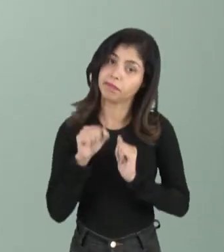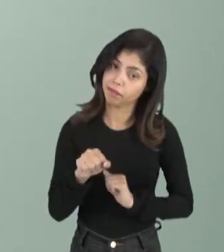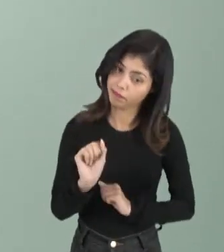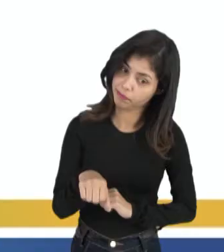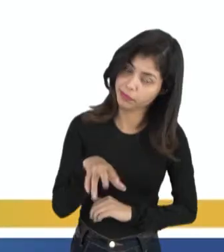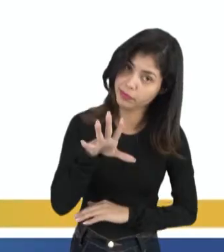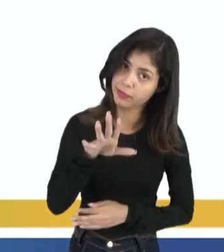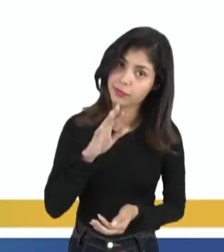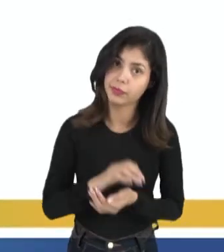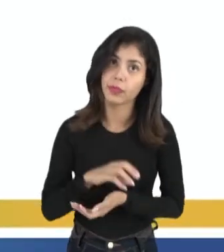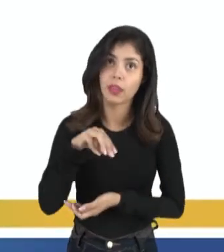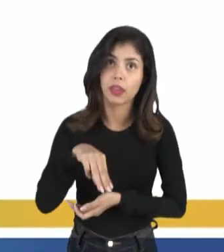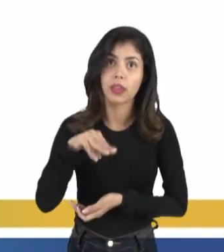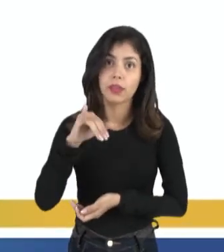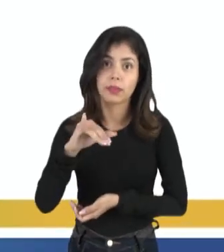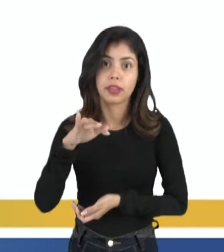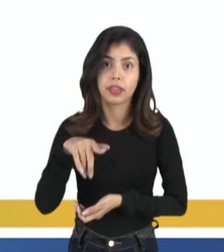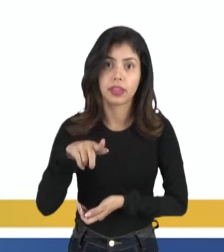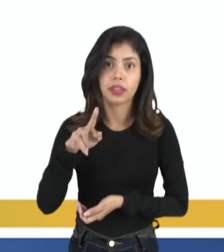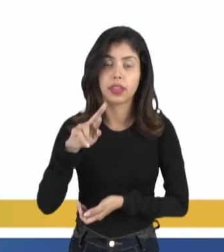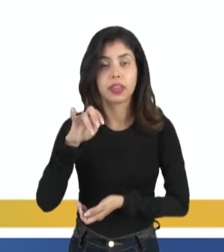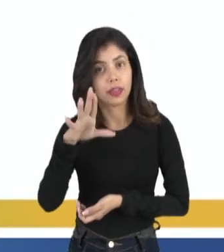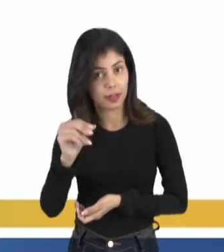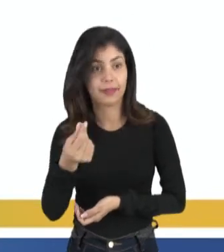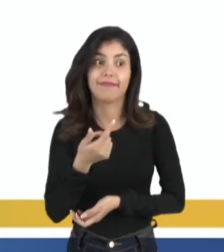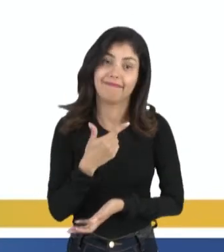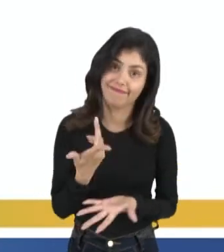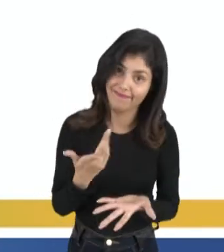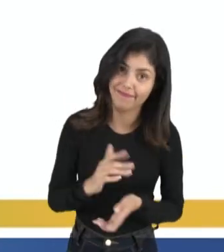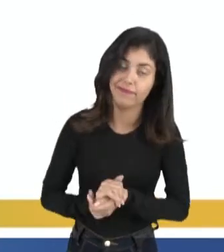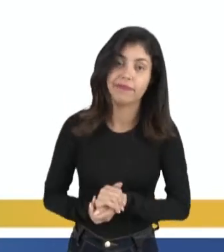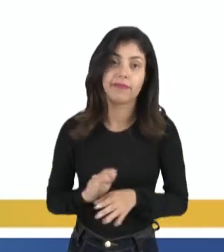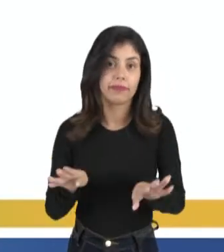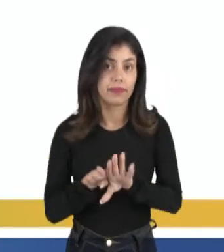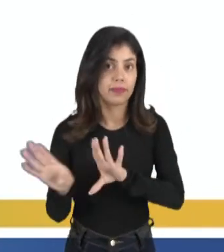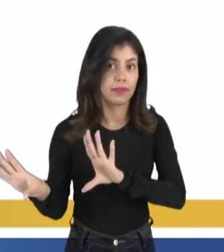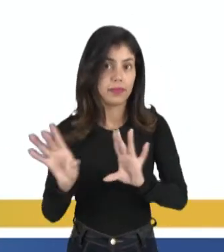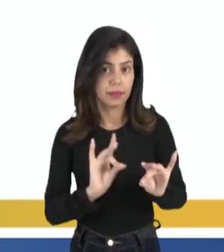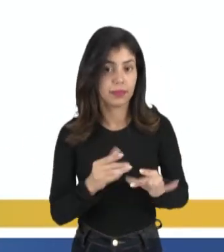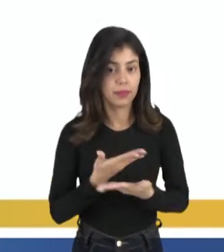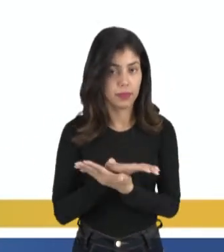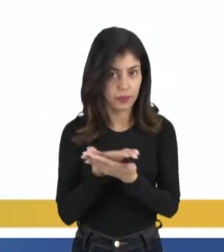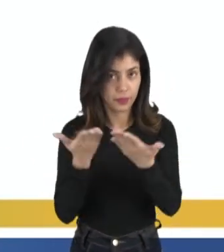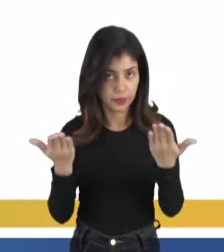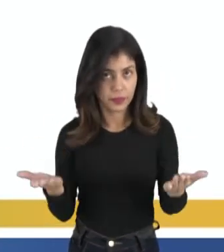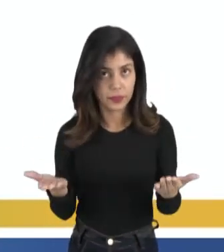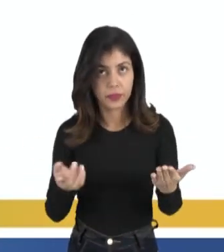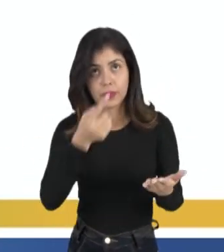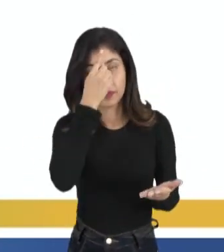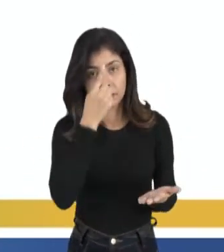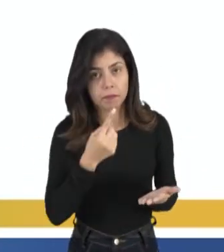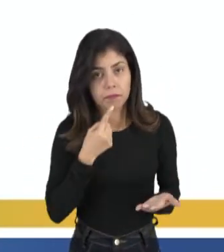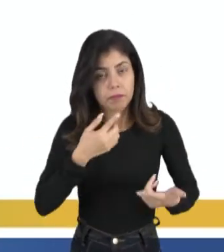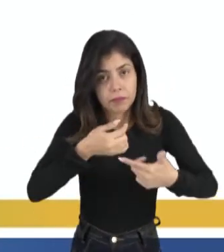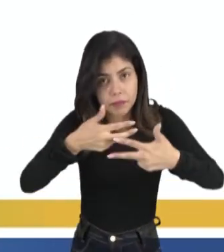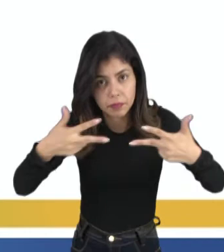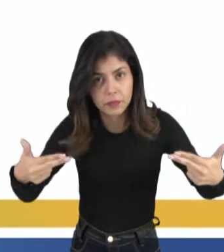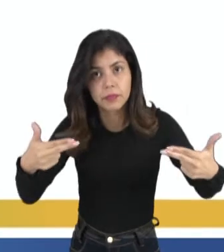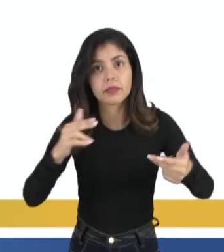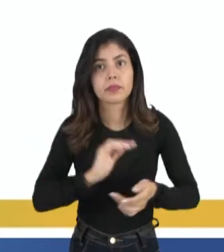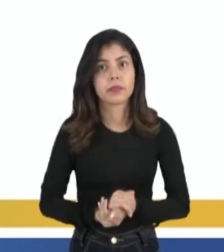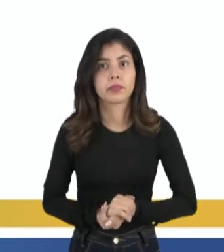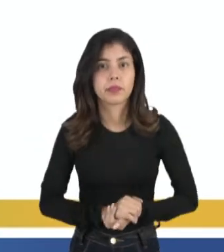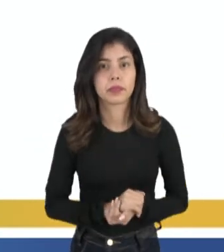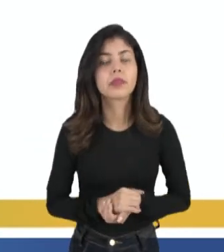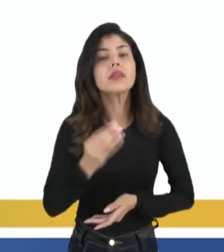exatamente isso mesmo mictório né então ele colocou aí esse objeto